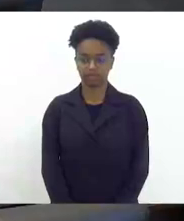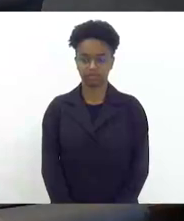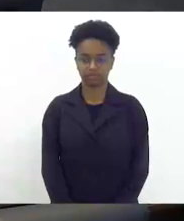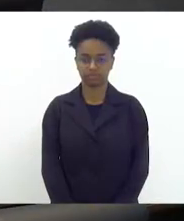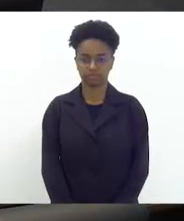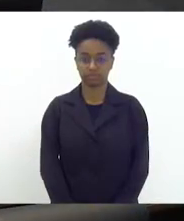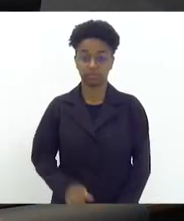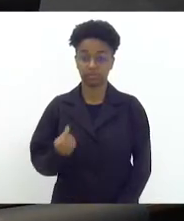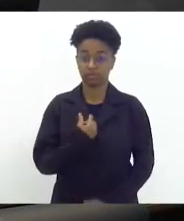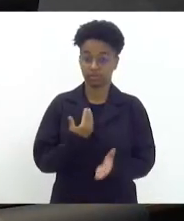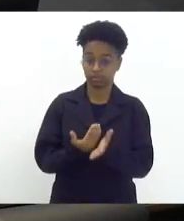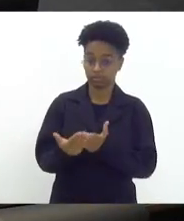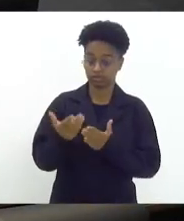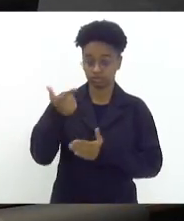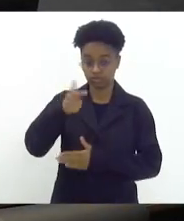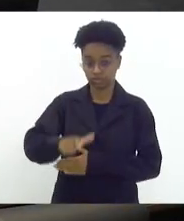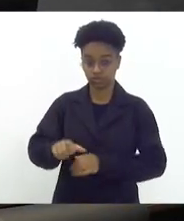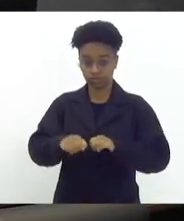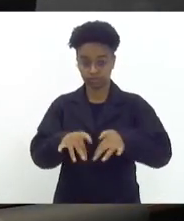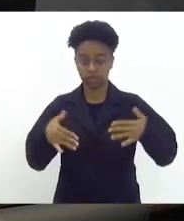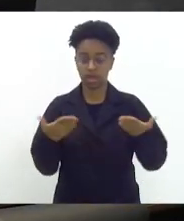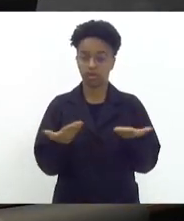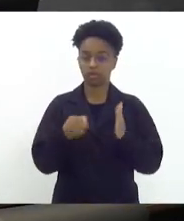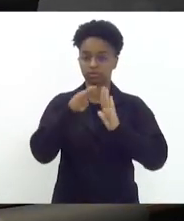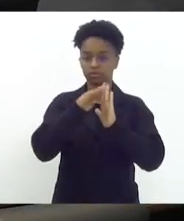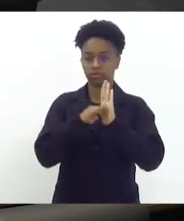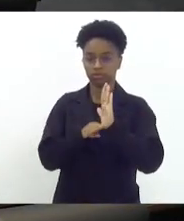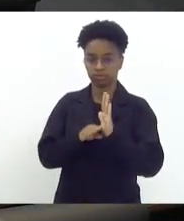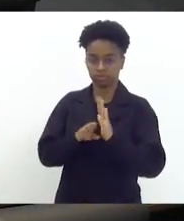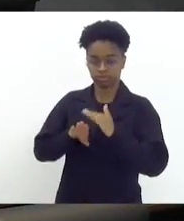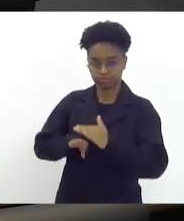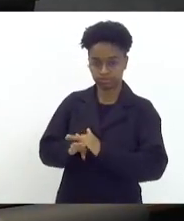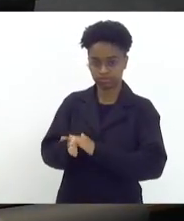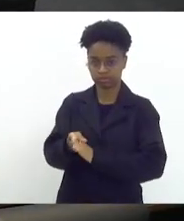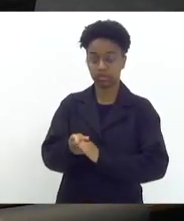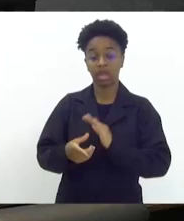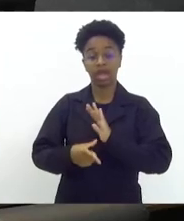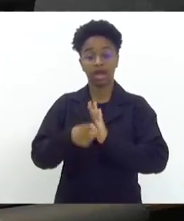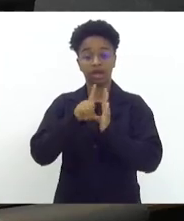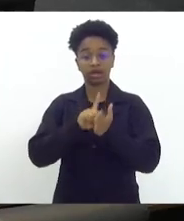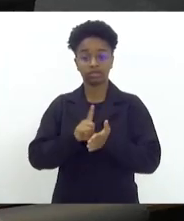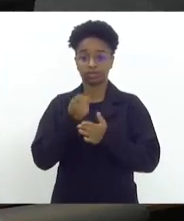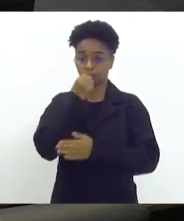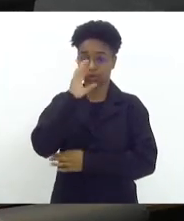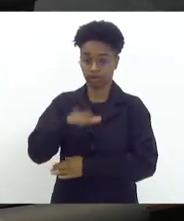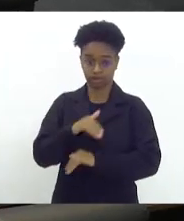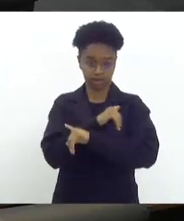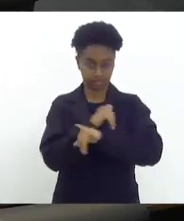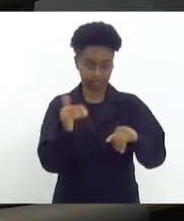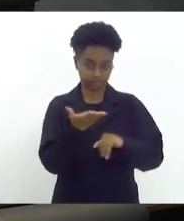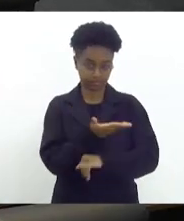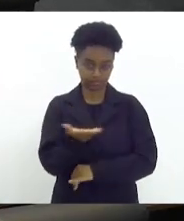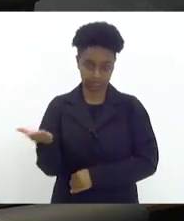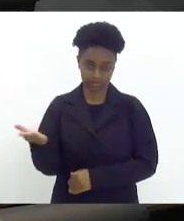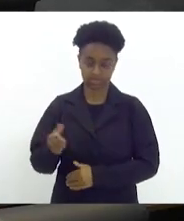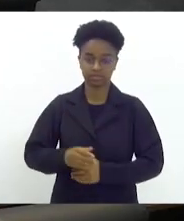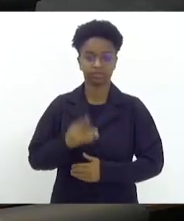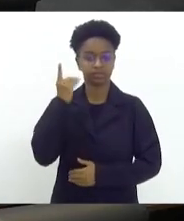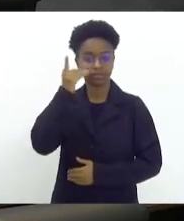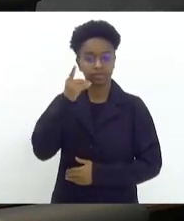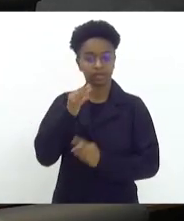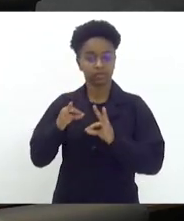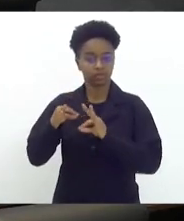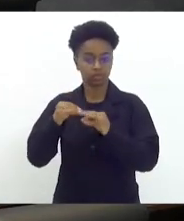está reaberto a sessão passa a ser a ordem do dia antes e mais nada boa tarde nobres